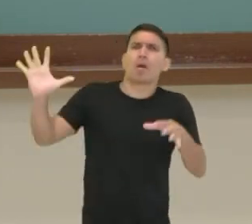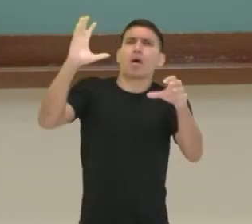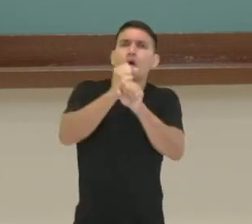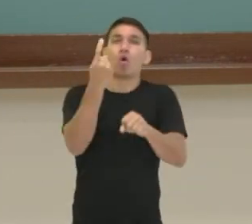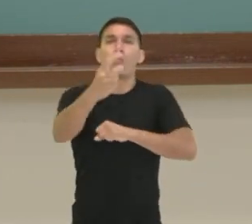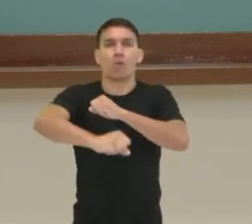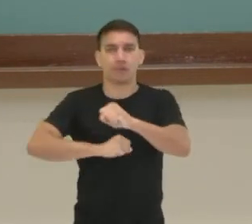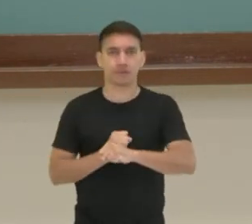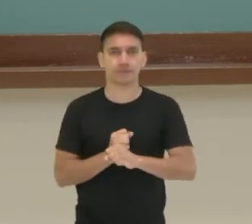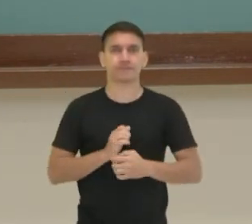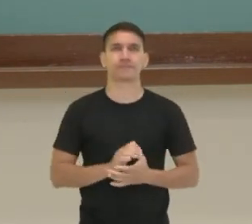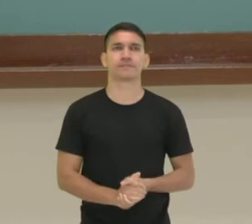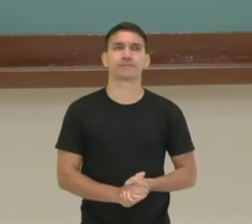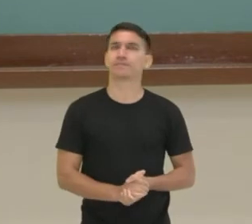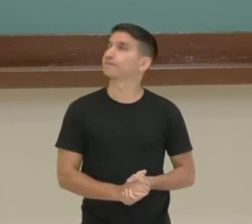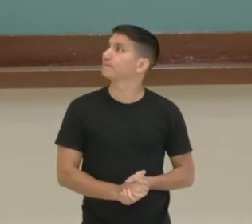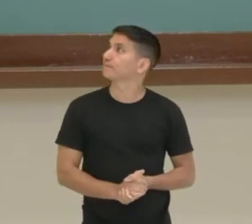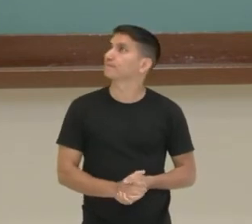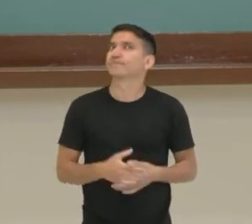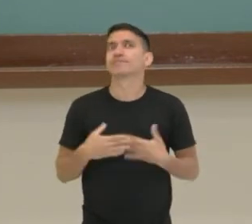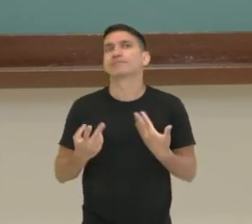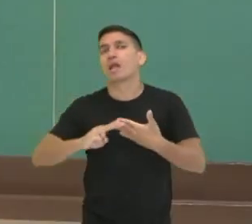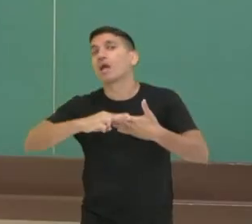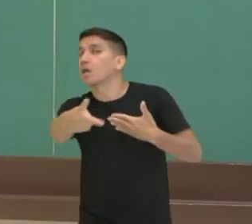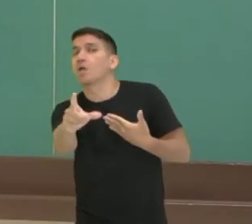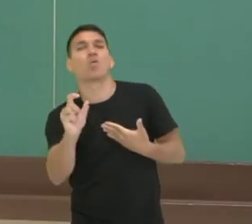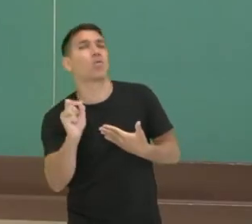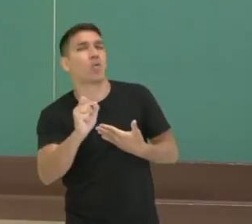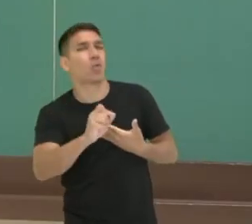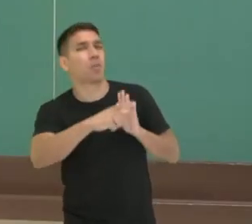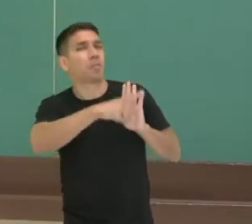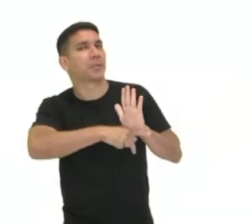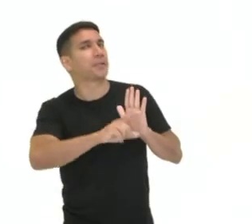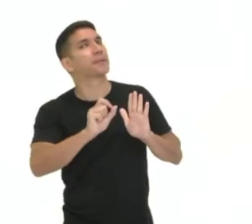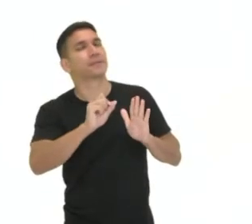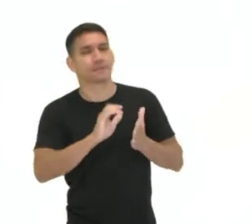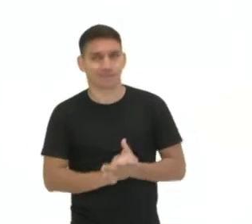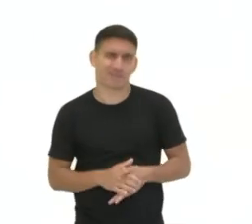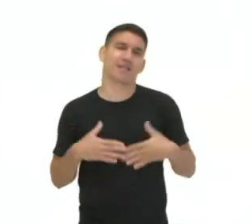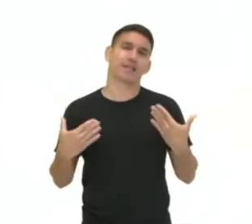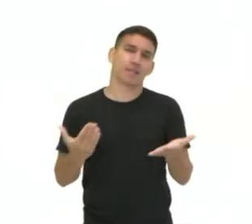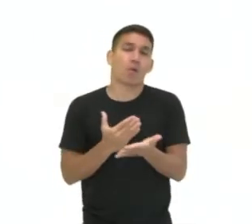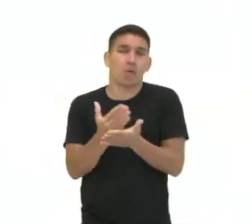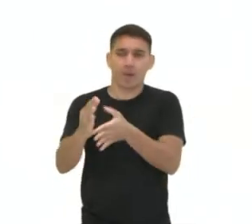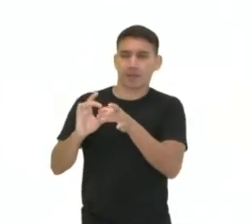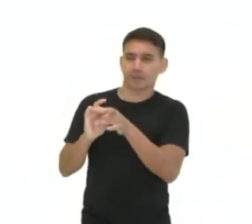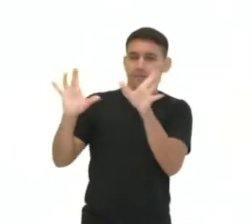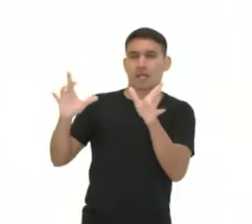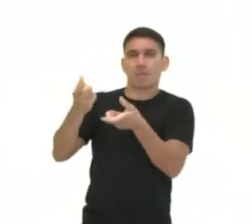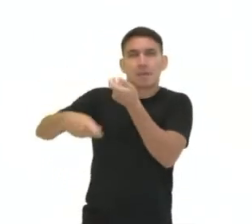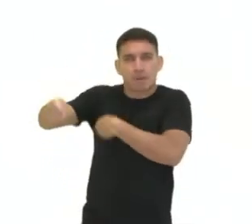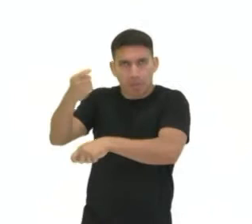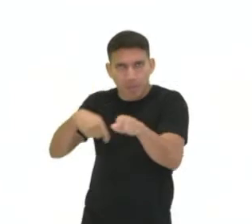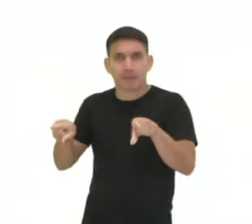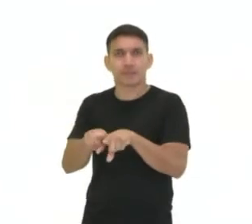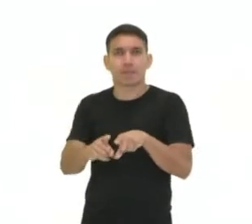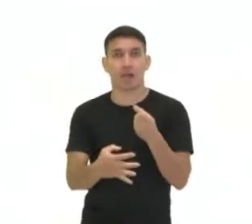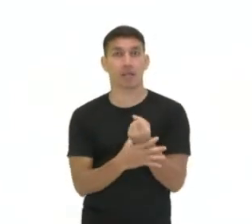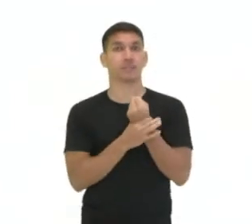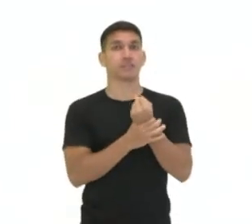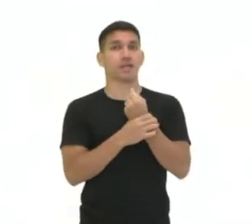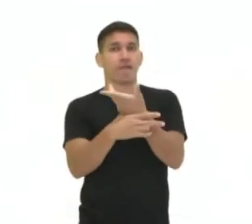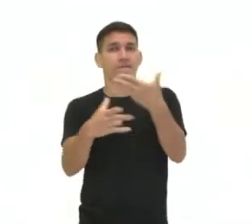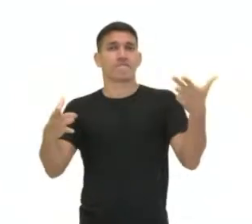ano. Qual vai ser o resultado desse plano? Bom, aderindo ao liberalismo econômico e garantindo muita liberdade